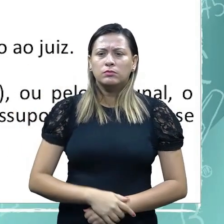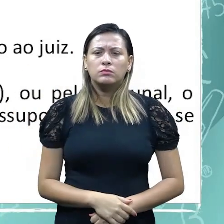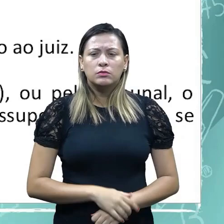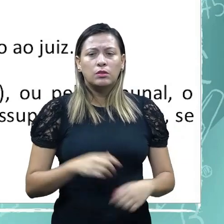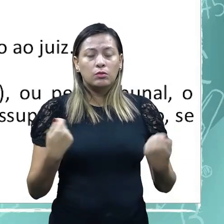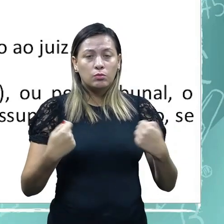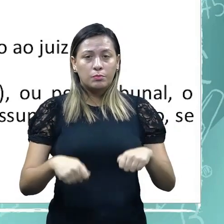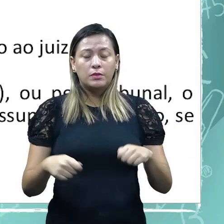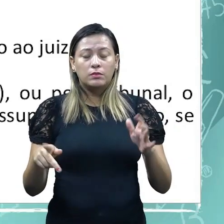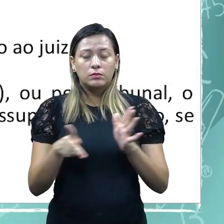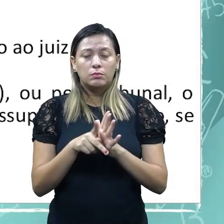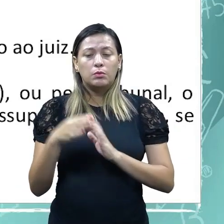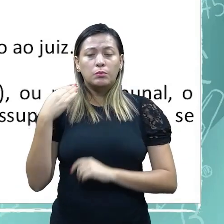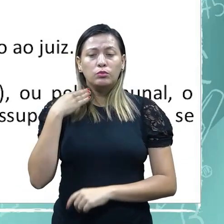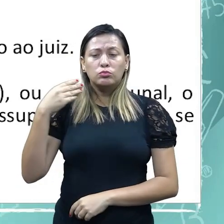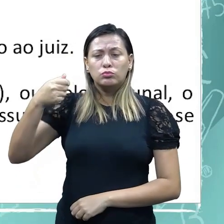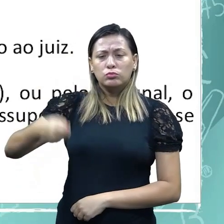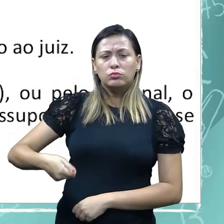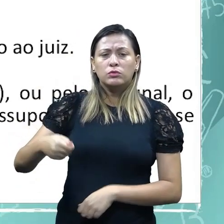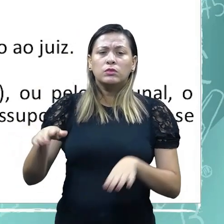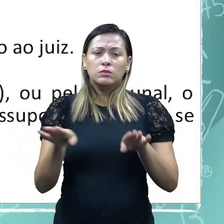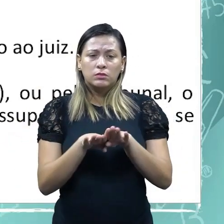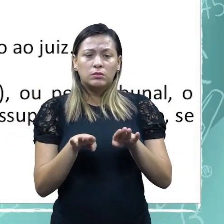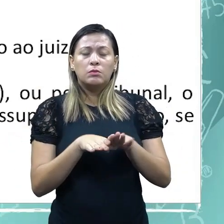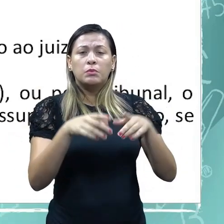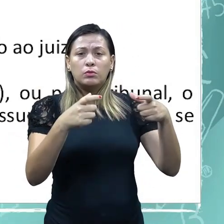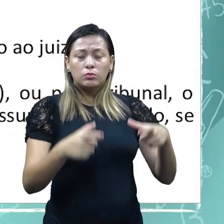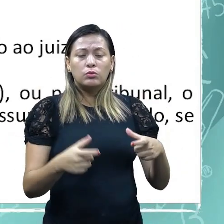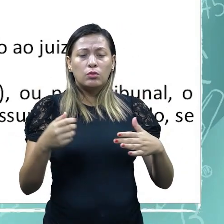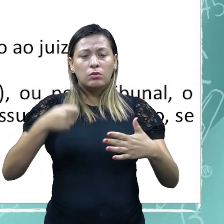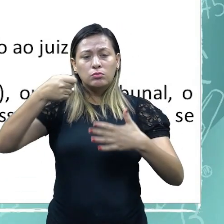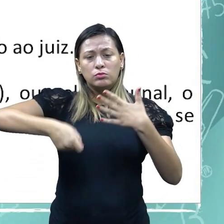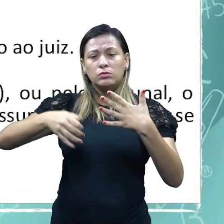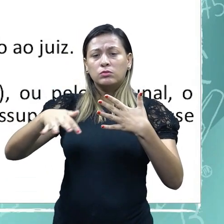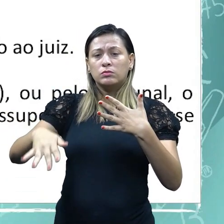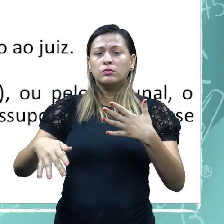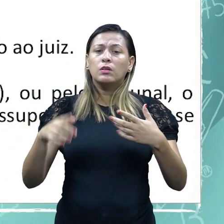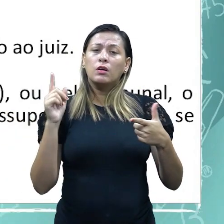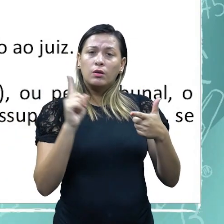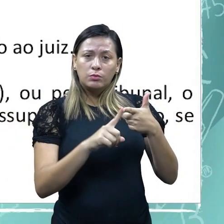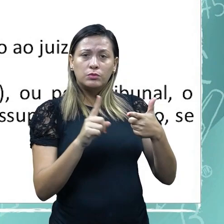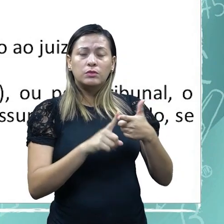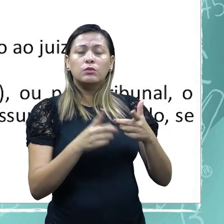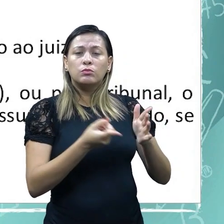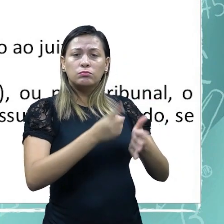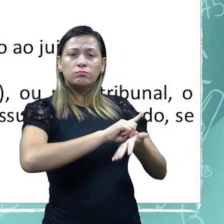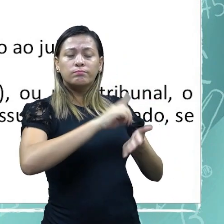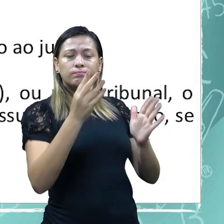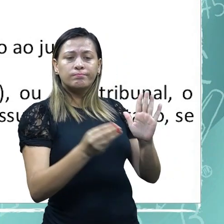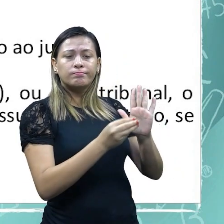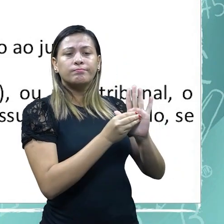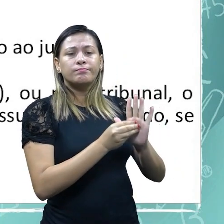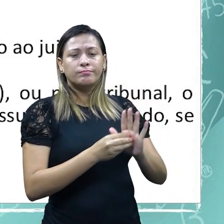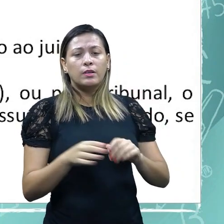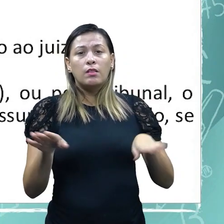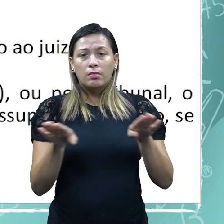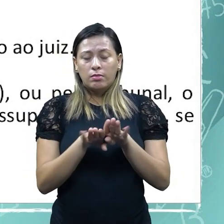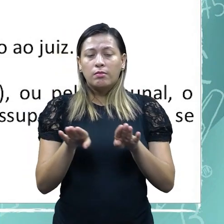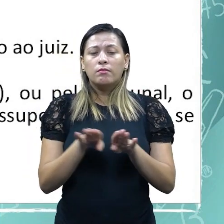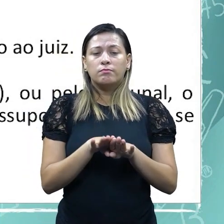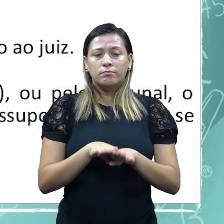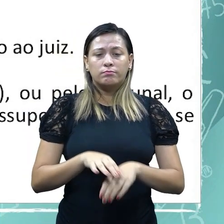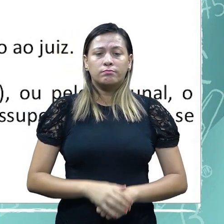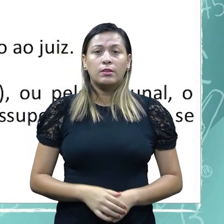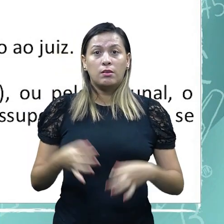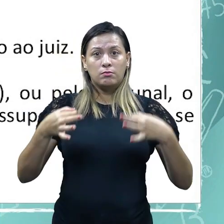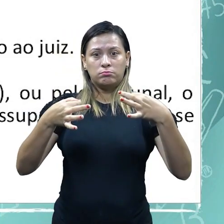do juiz e do órgão jurisdicional é o segundo dos pressupostos. A imparcialidade dele entra